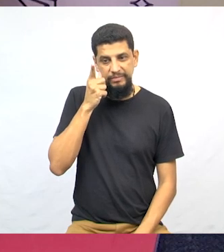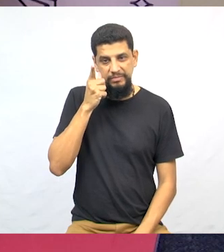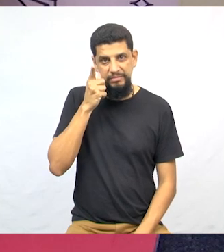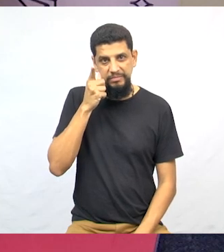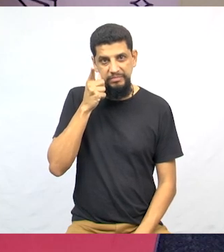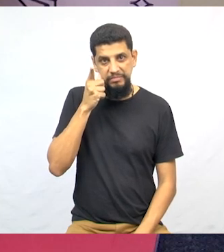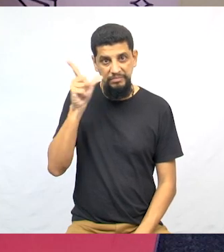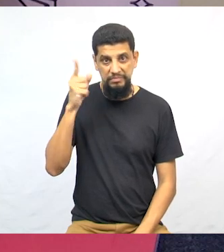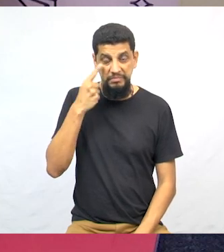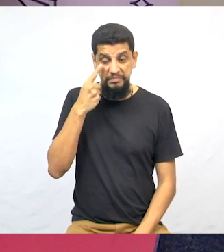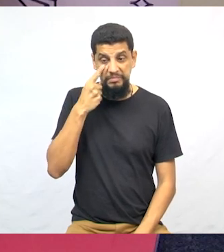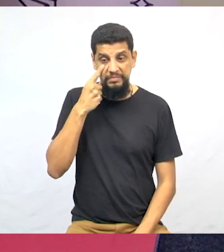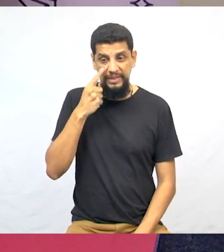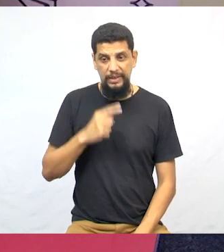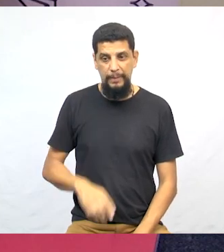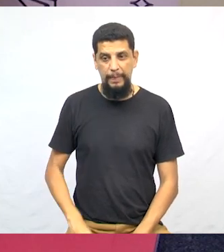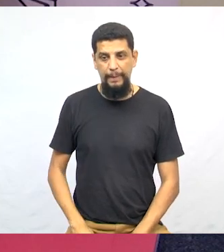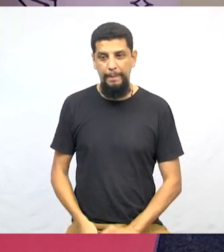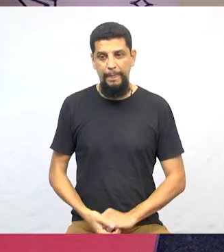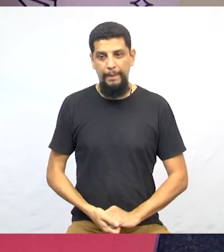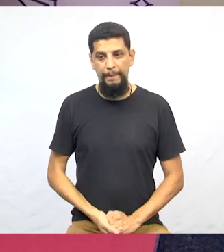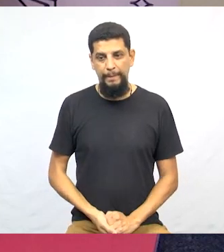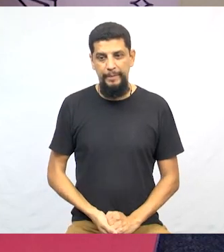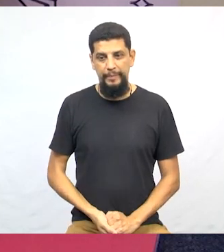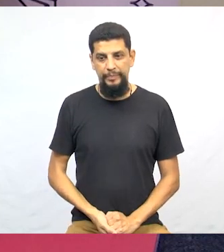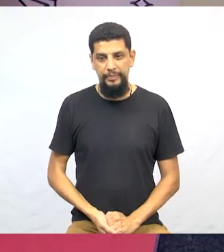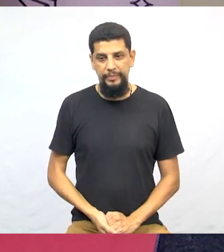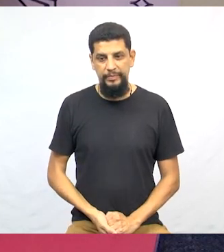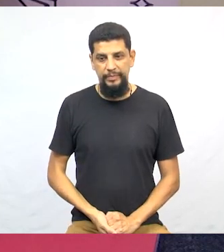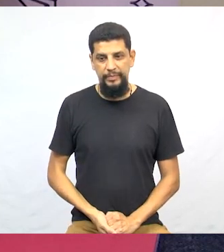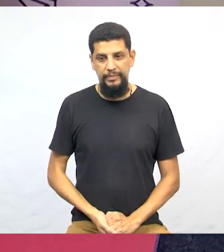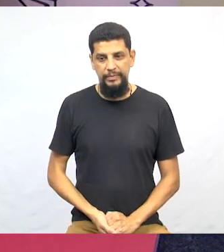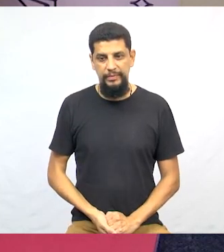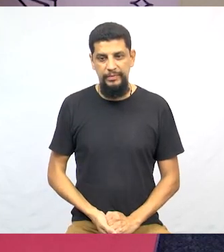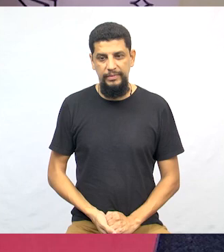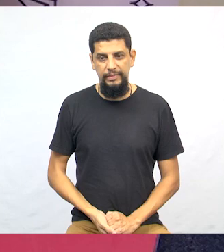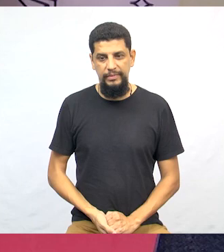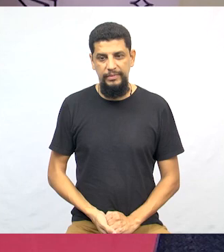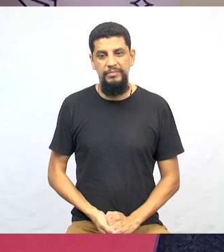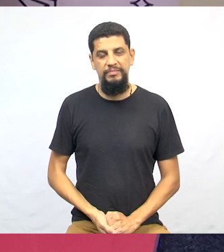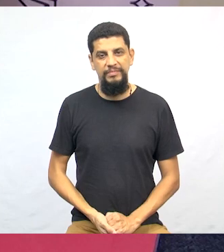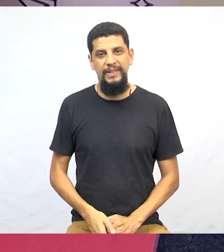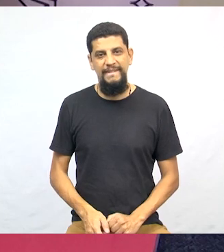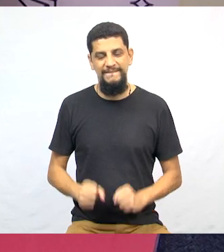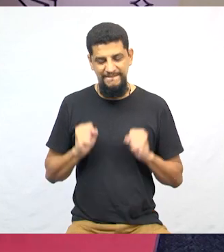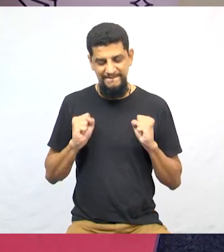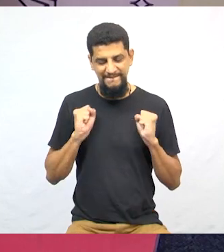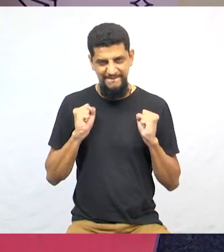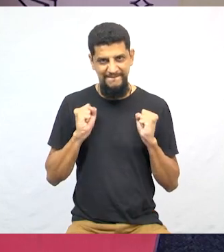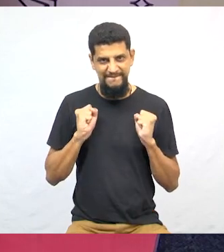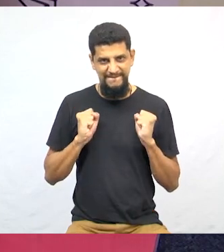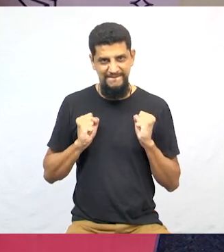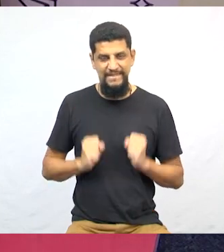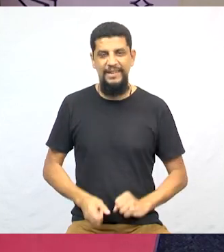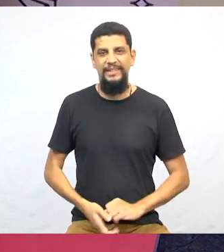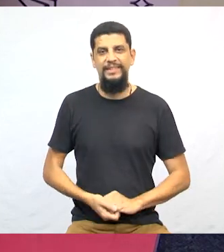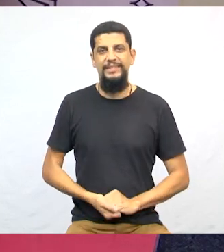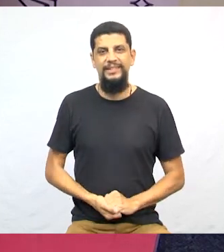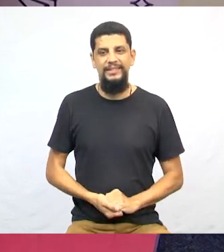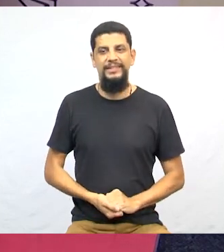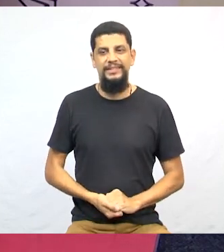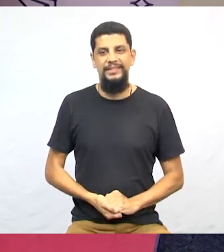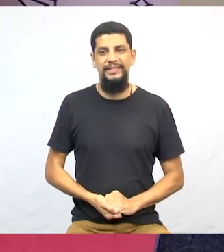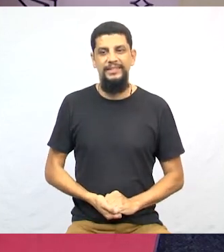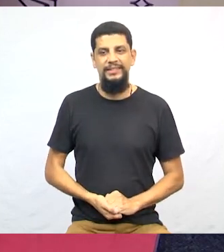Será que eu vou conseguir? Devagar. Ai, tô com medo. Mas vamos lá, vamos lá. Acho que vai dar. É, consegui. Muito